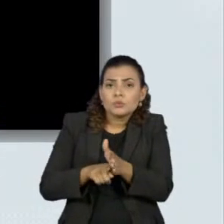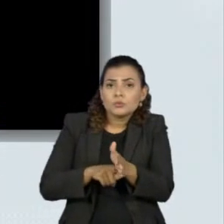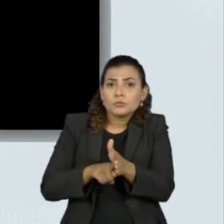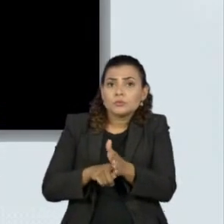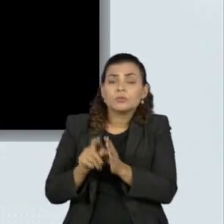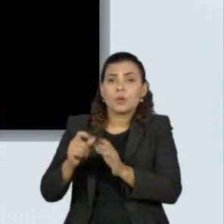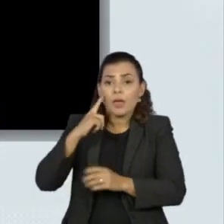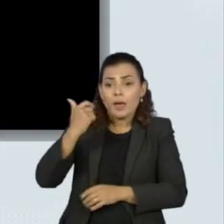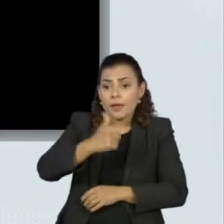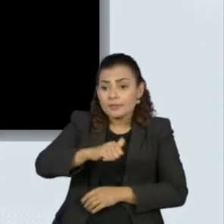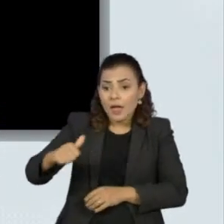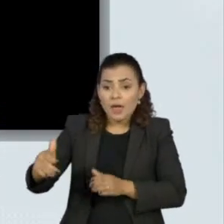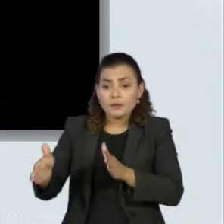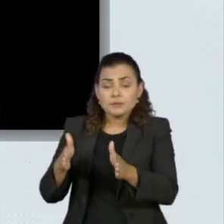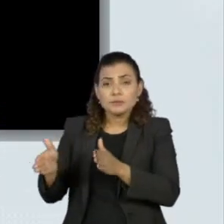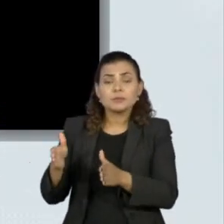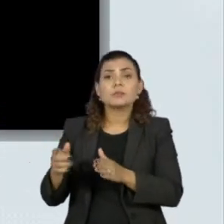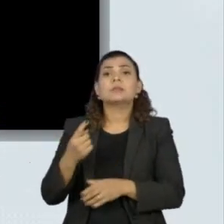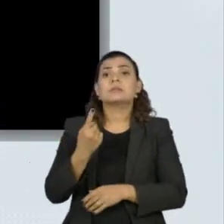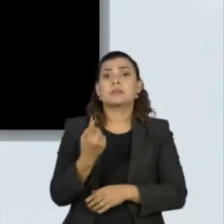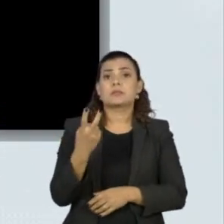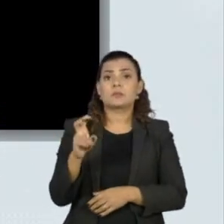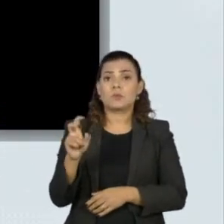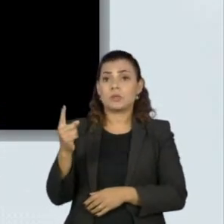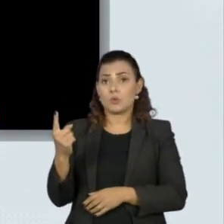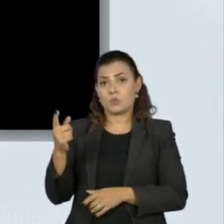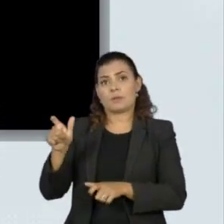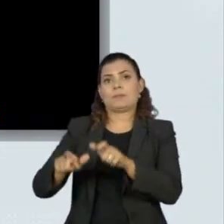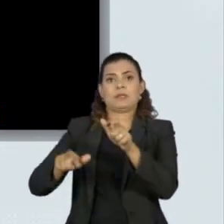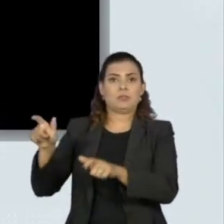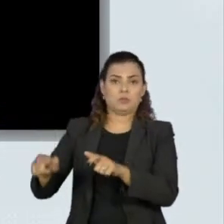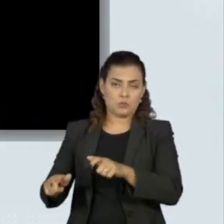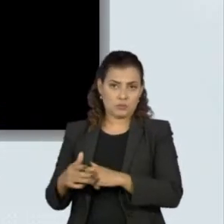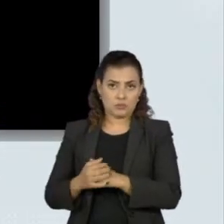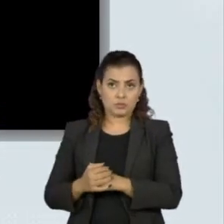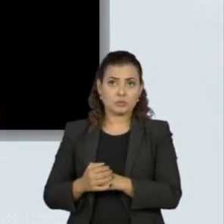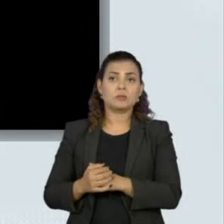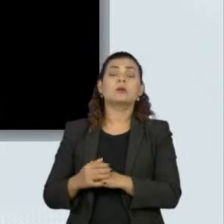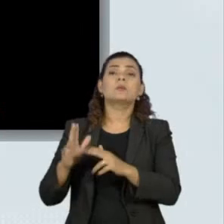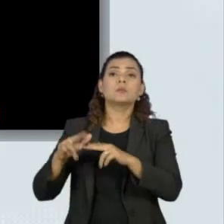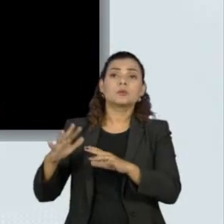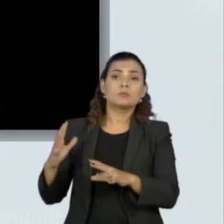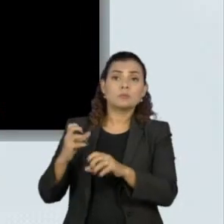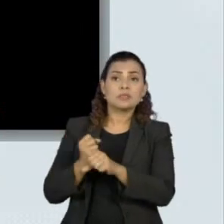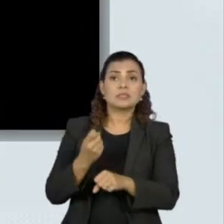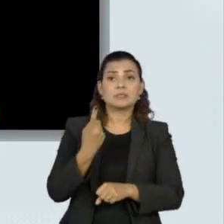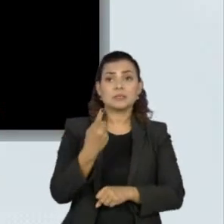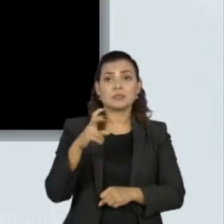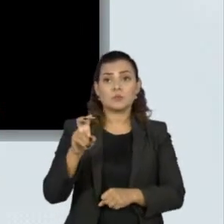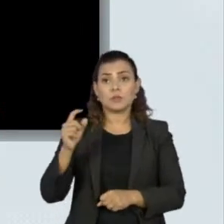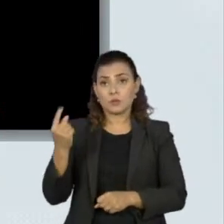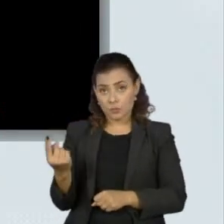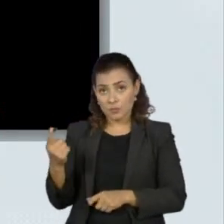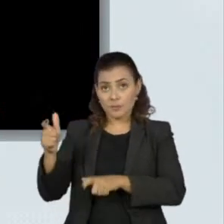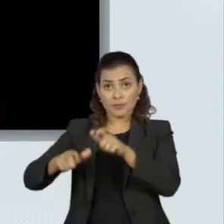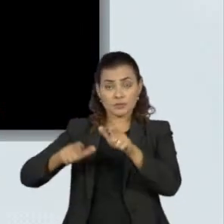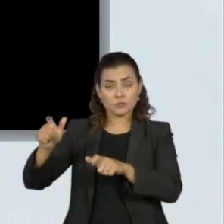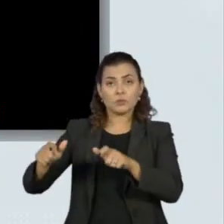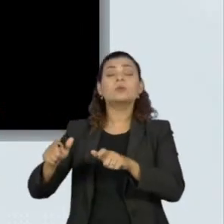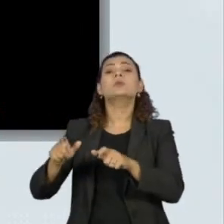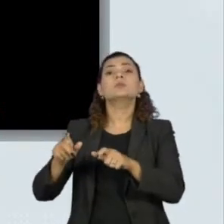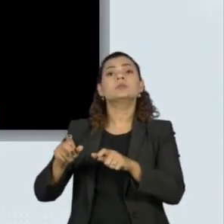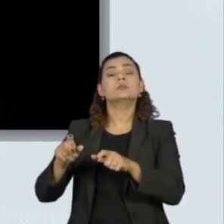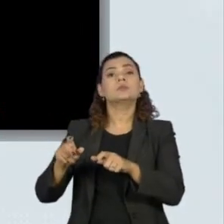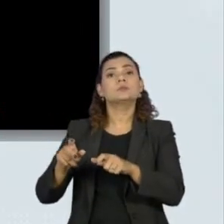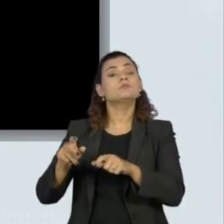que a análise primária acontecia com 151 casos. Quando acontece o caso 151, a gente dispara os